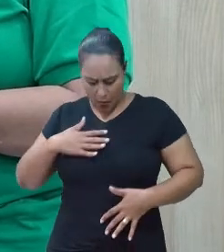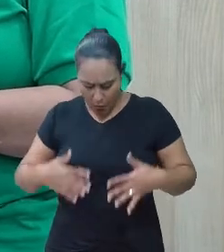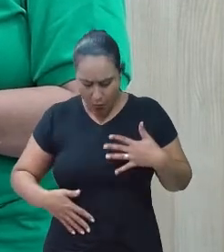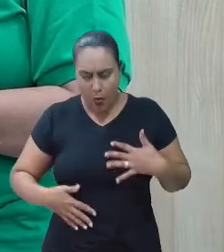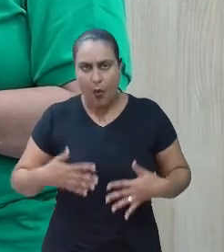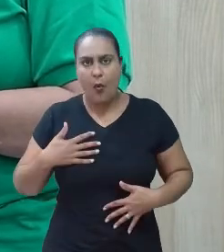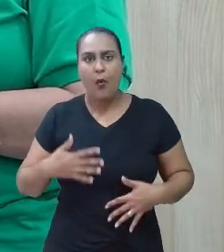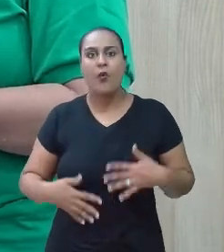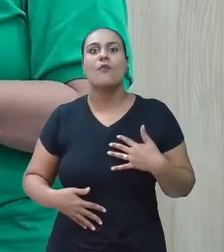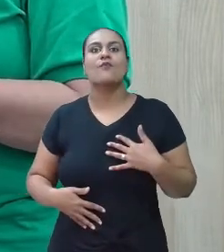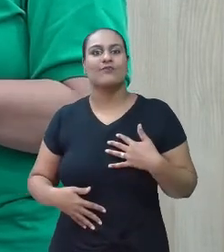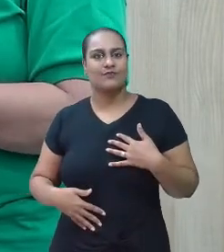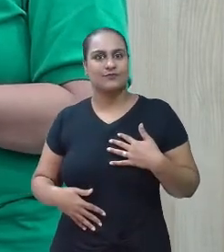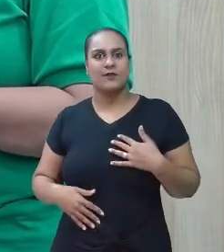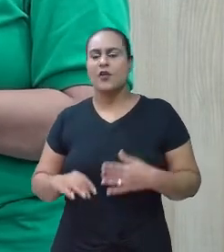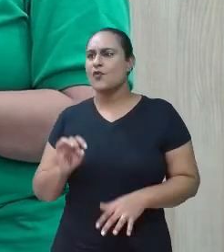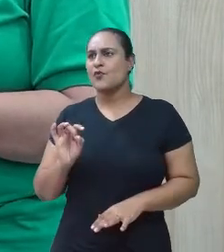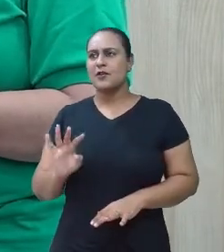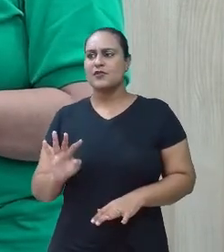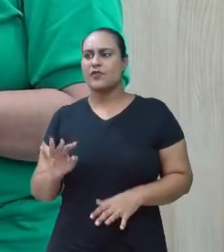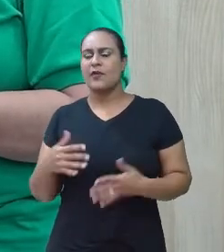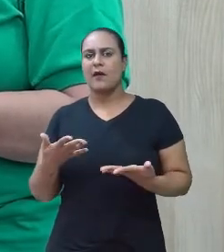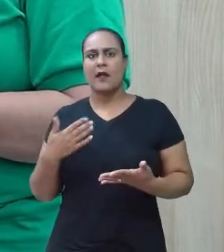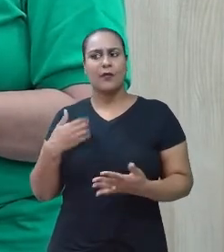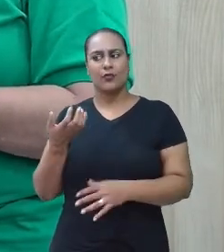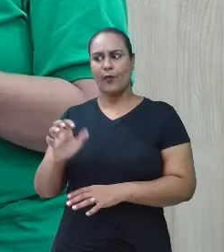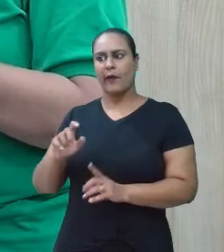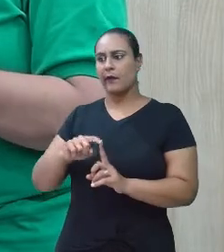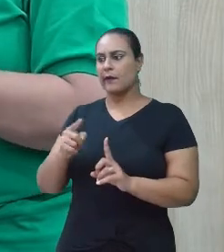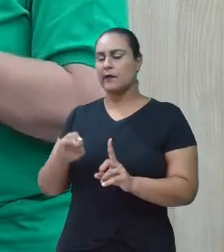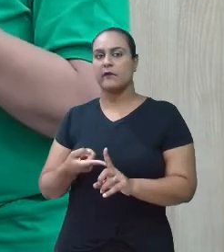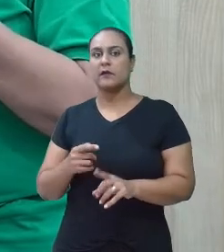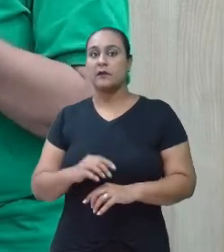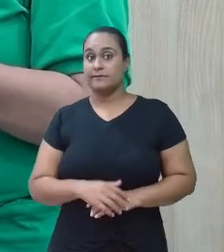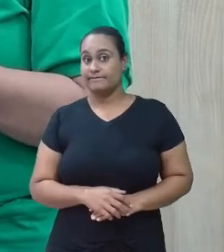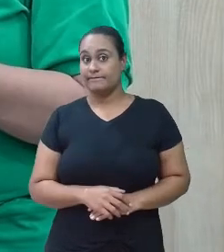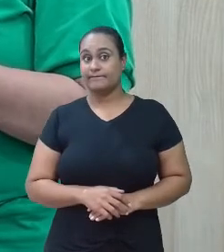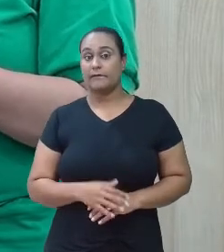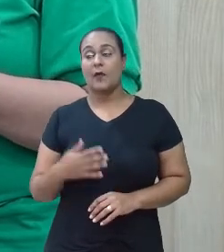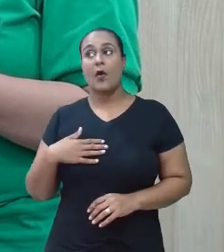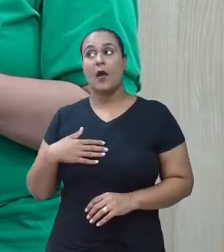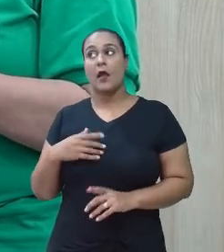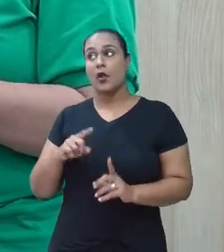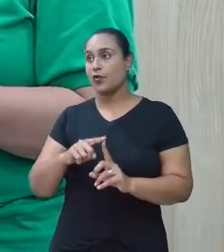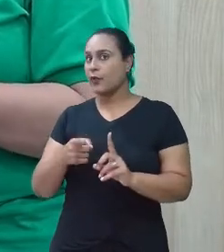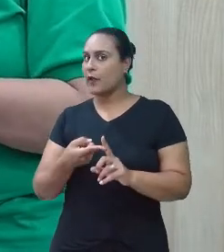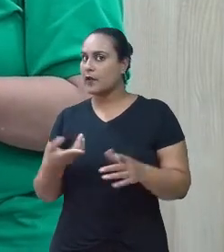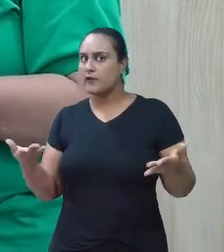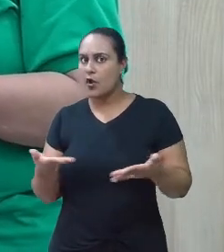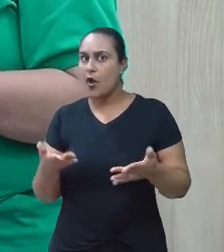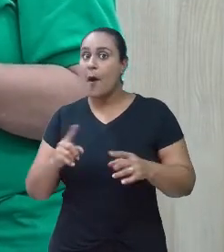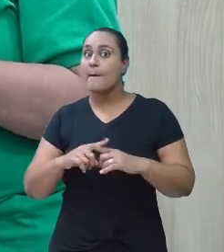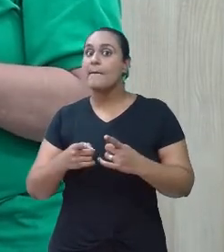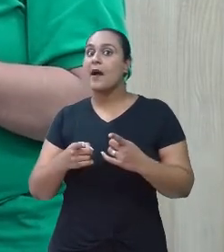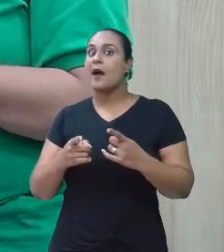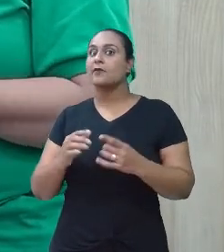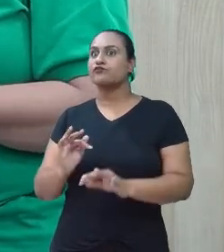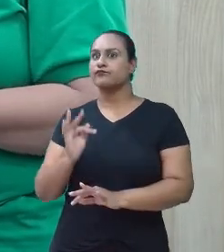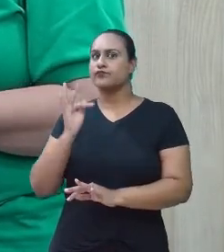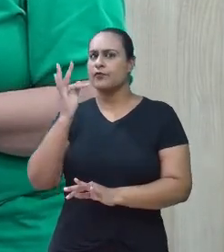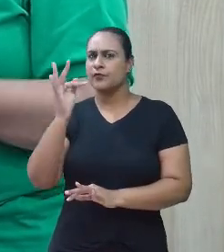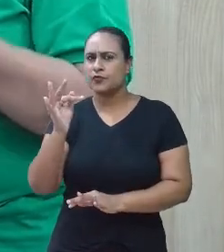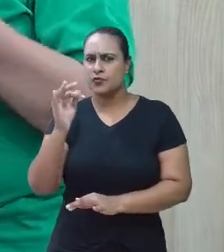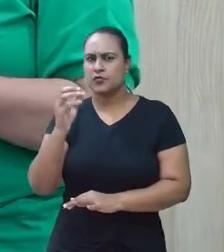você pretende, porque não é só dizer eu não quero engravidar. Você pode dizer assim, eu não quero engravidar agora, mas daqui a 3 anos eu quero. Então, isso